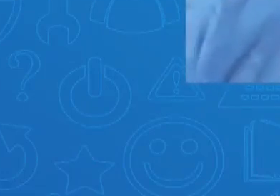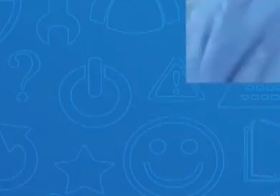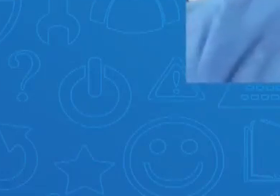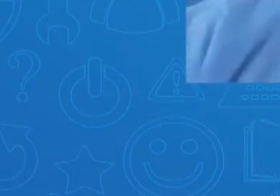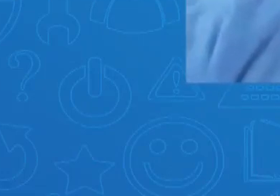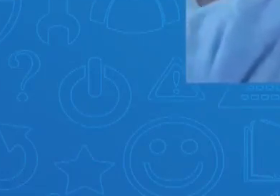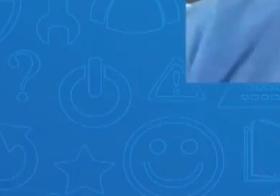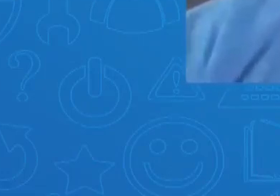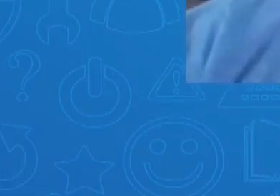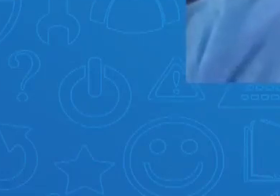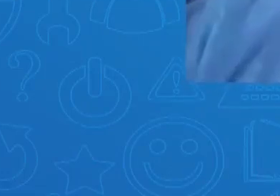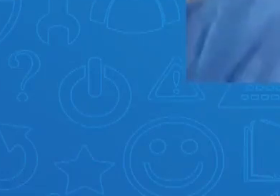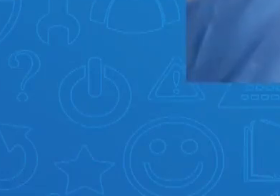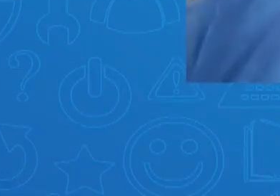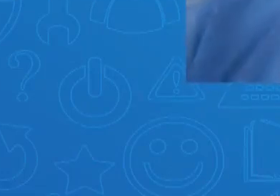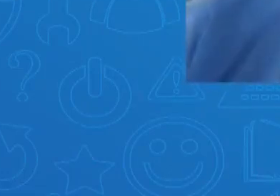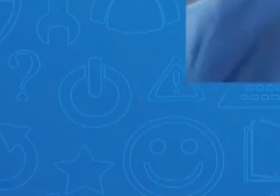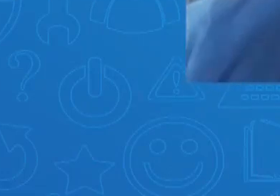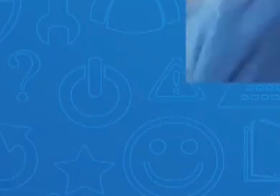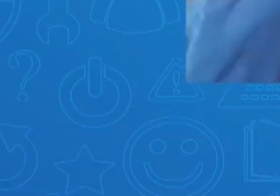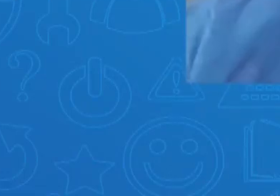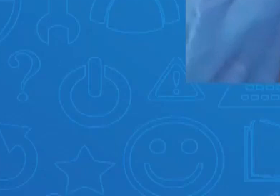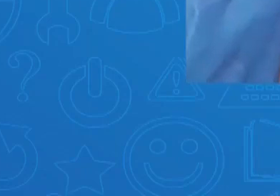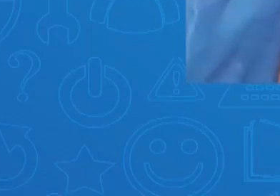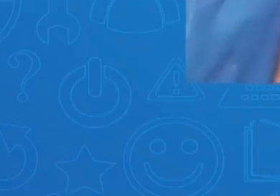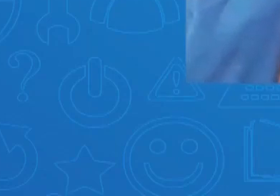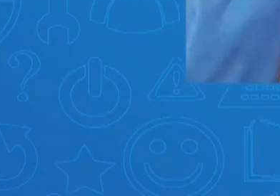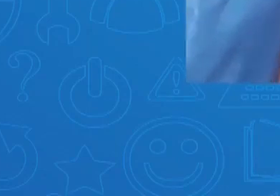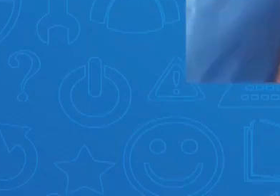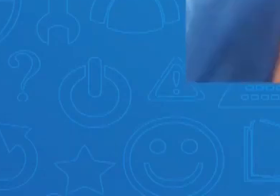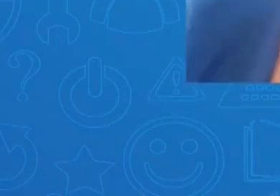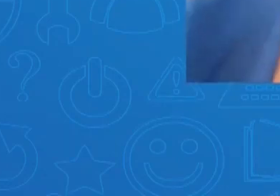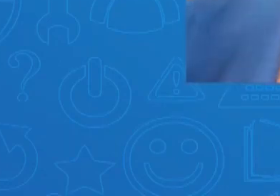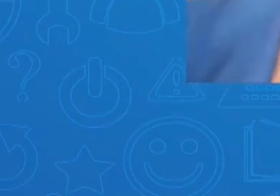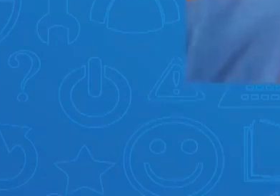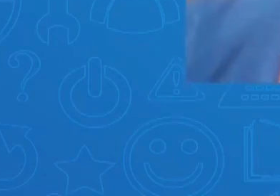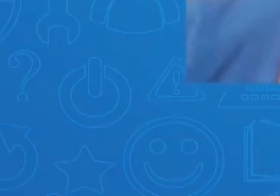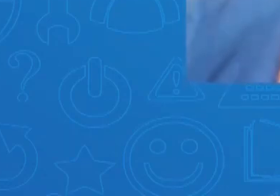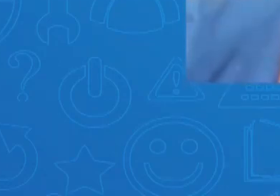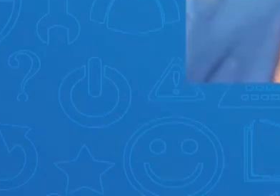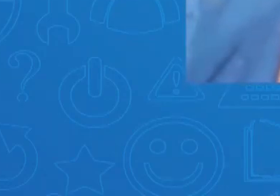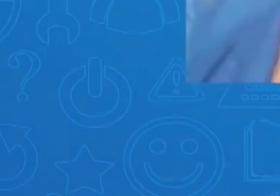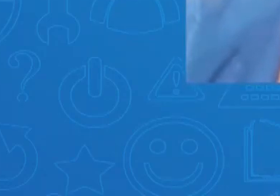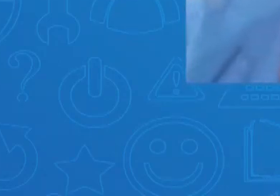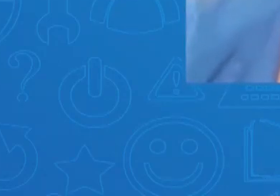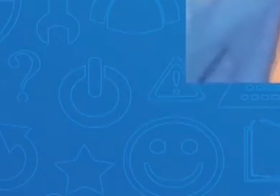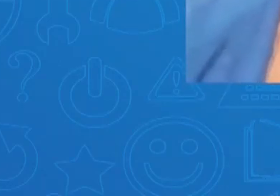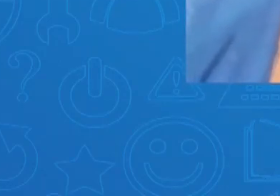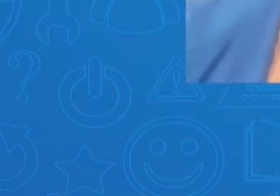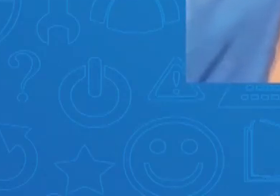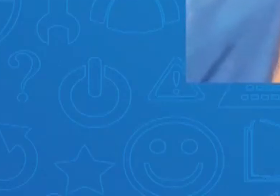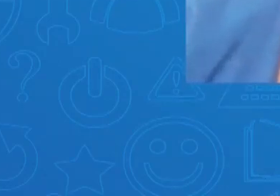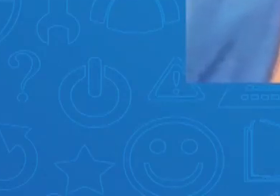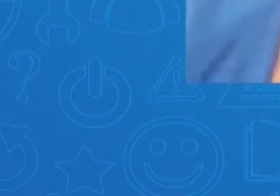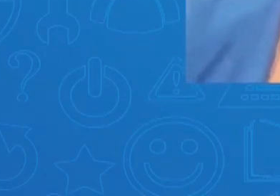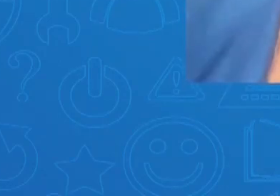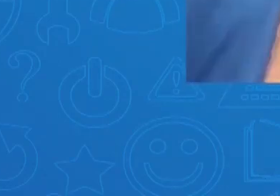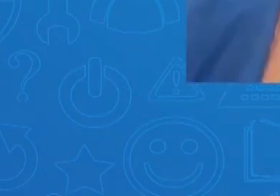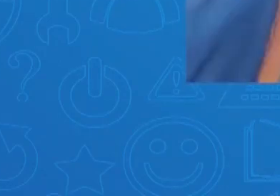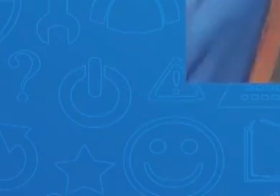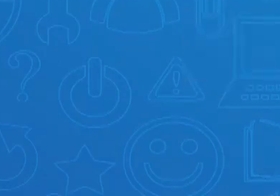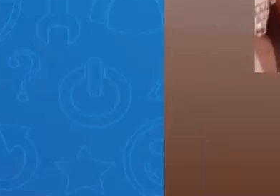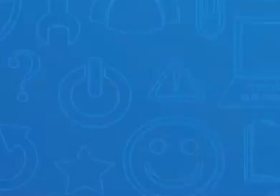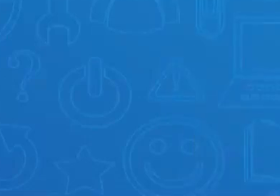sorrir. Volta o teu programa aí, Cida. Nós estamos aqui aguardando, viu? Você é legal, Cida. O seu programa é